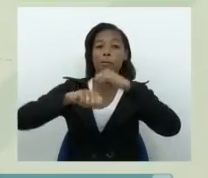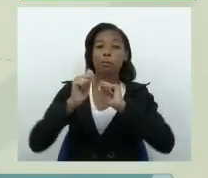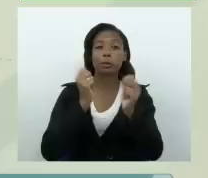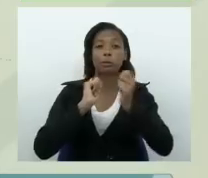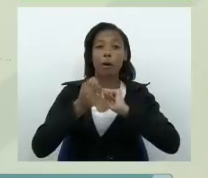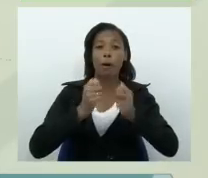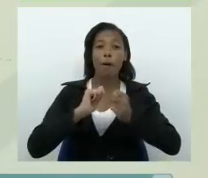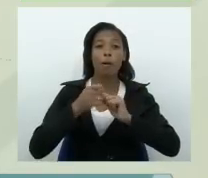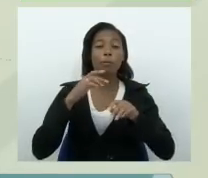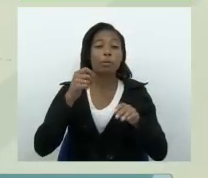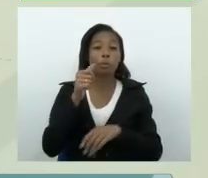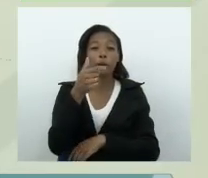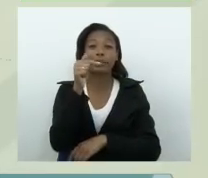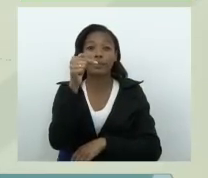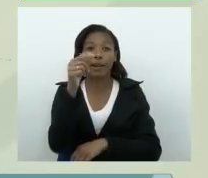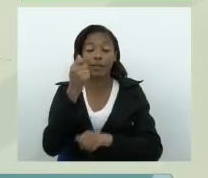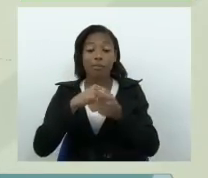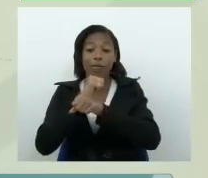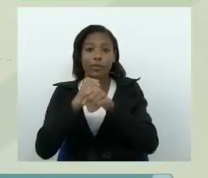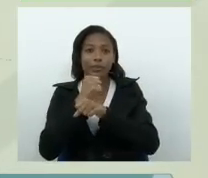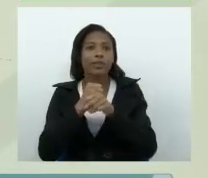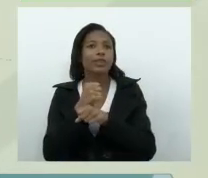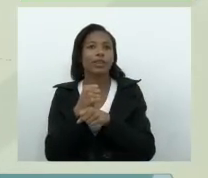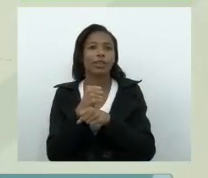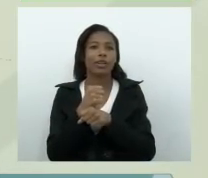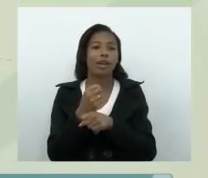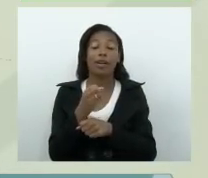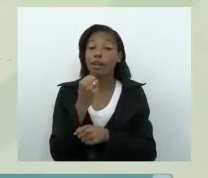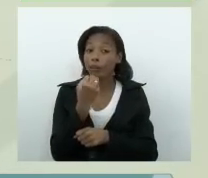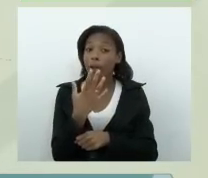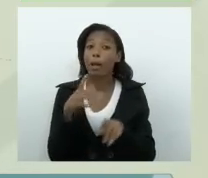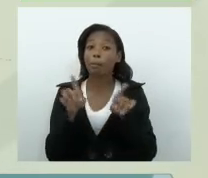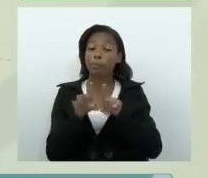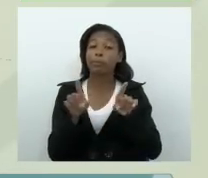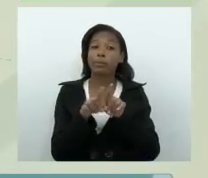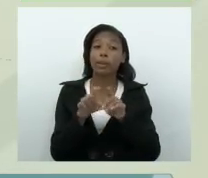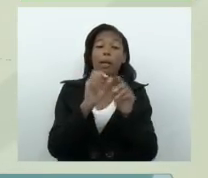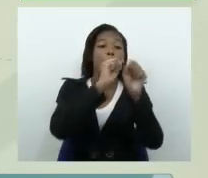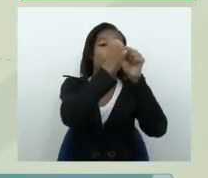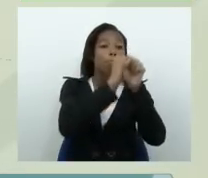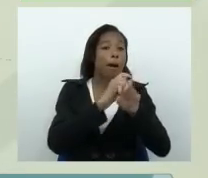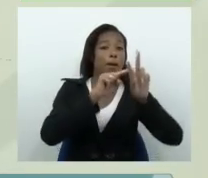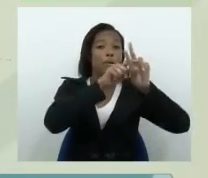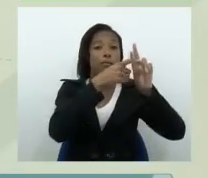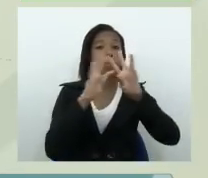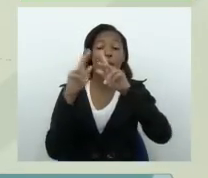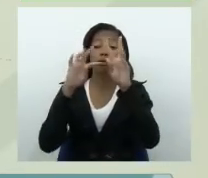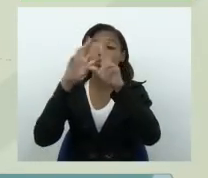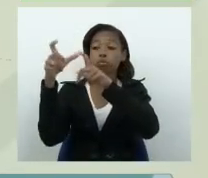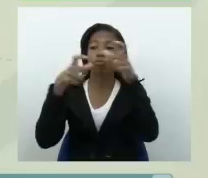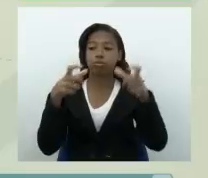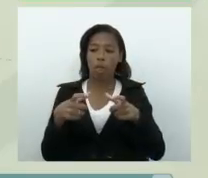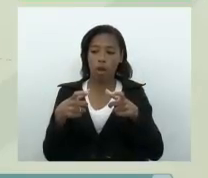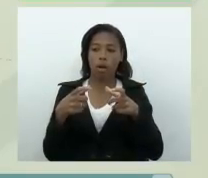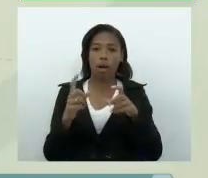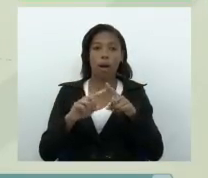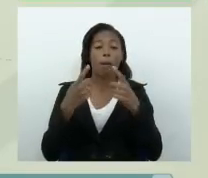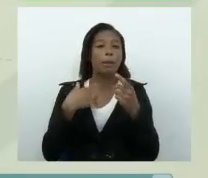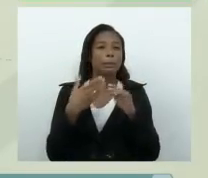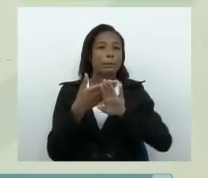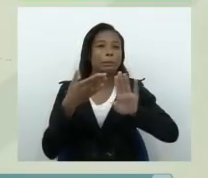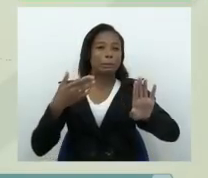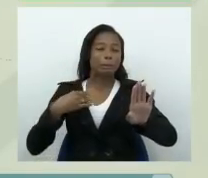de quase 7 milhões por ano, que seria suficiente para reformarmos todos os próprios. Eu deixo as